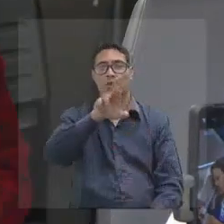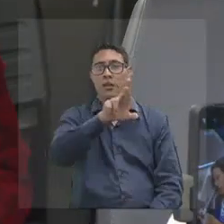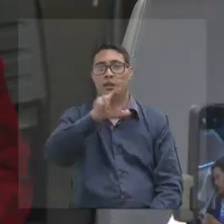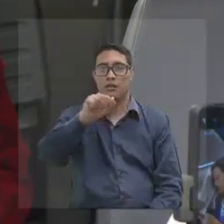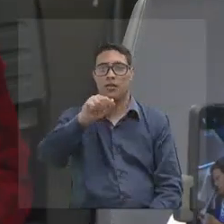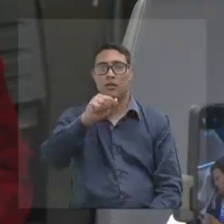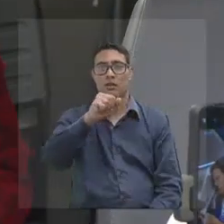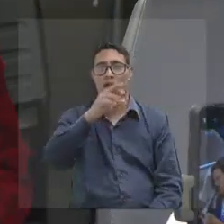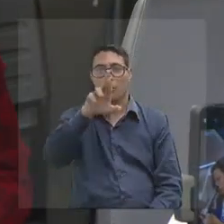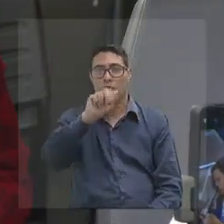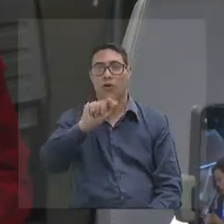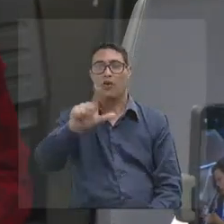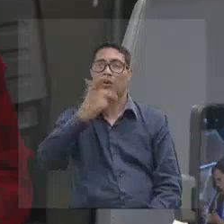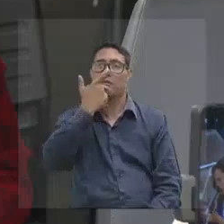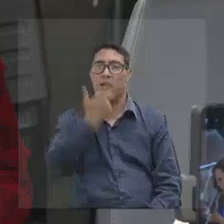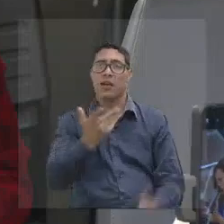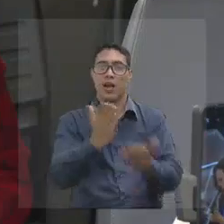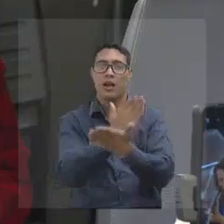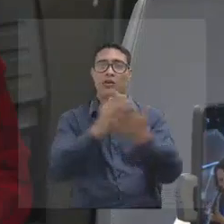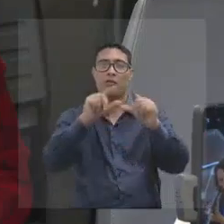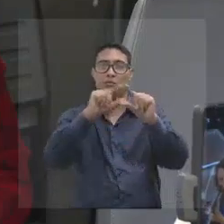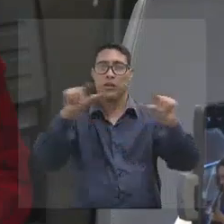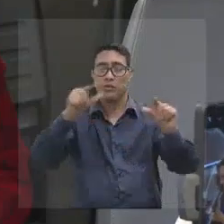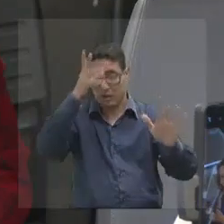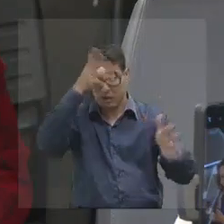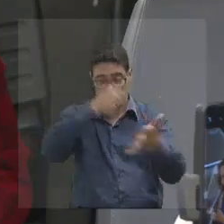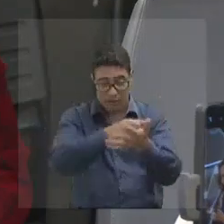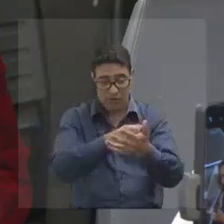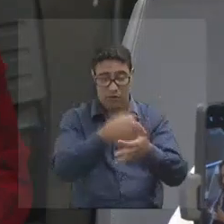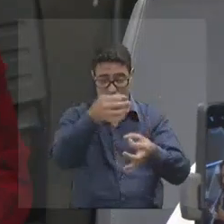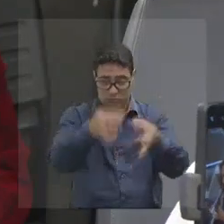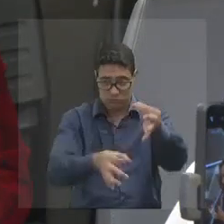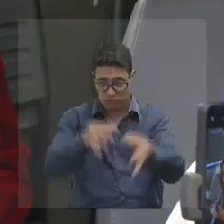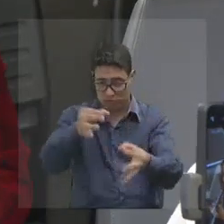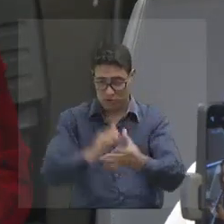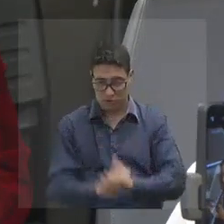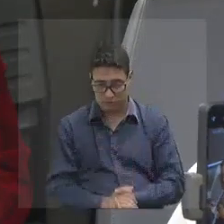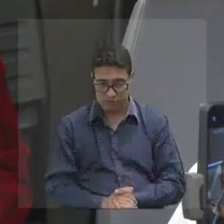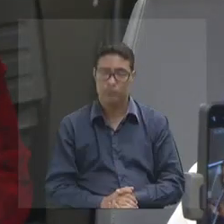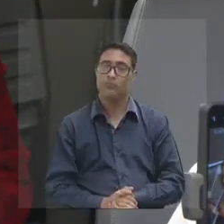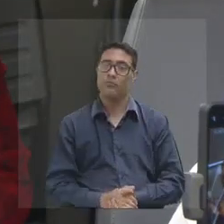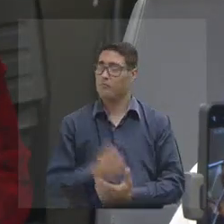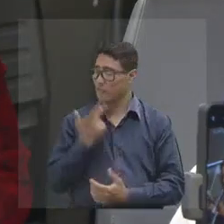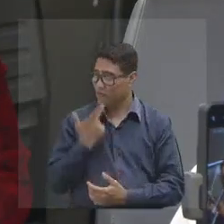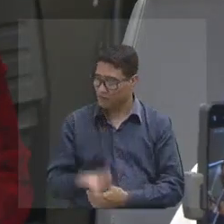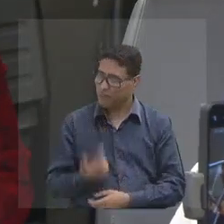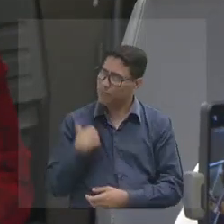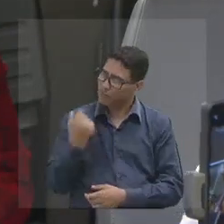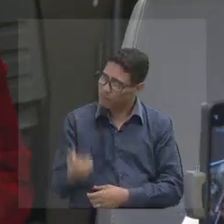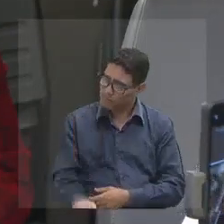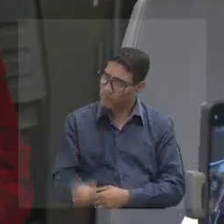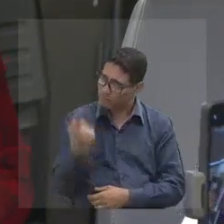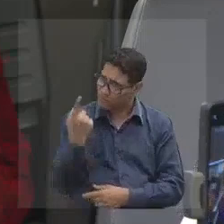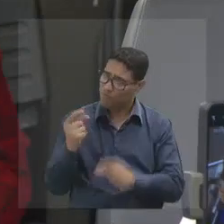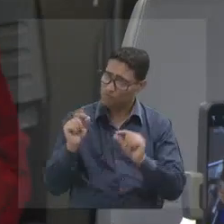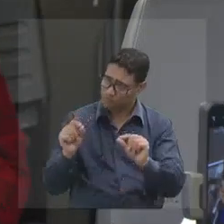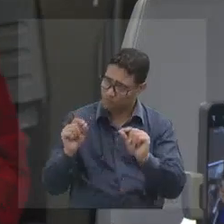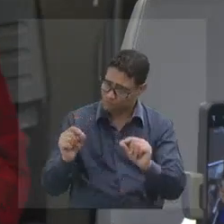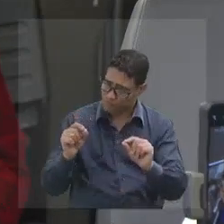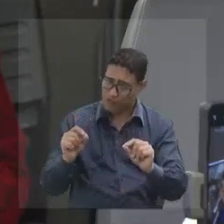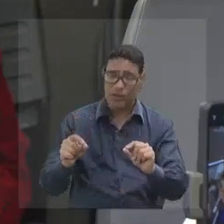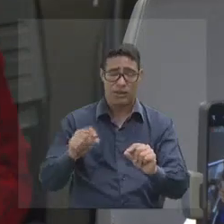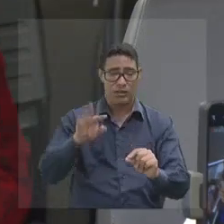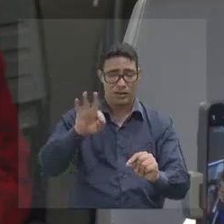decisão judicial a primeira que fala estranha ainda mais o fato de que sucessivos